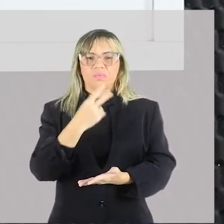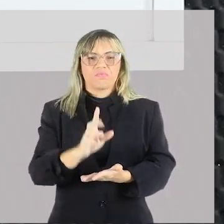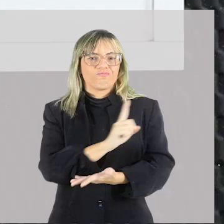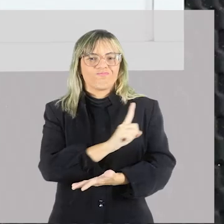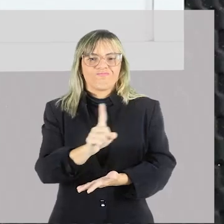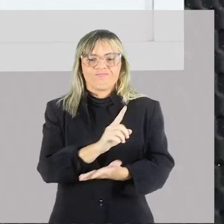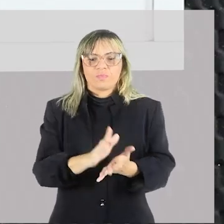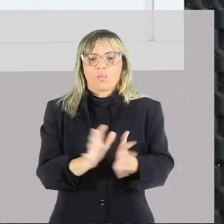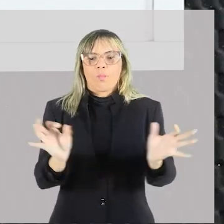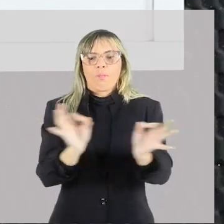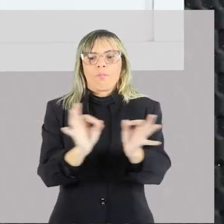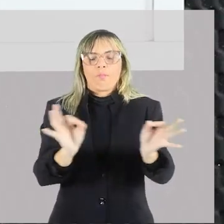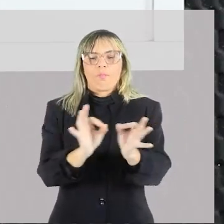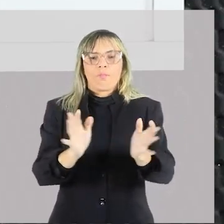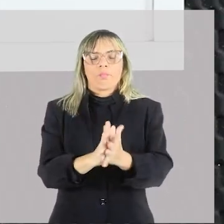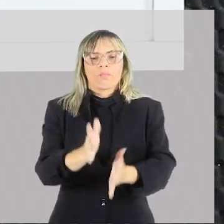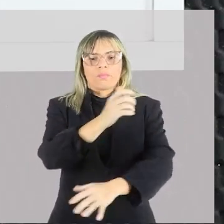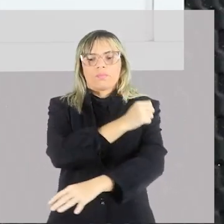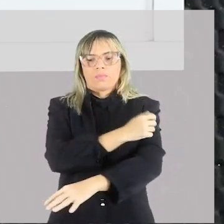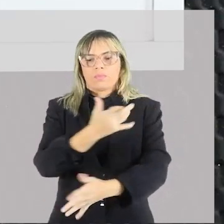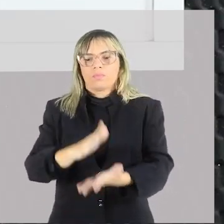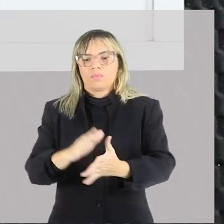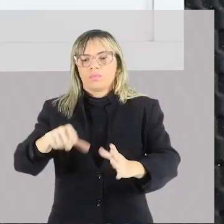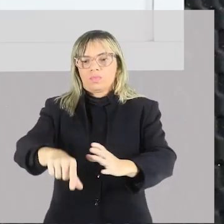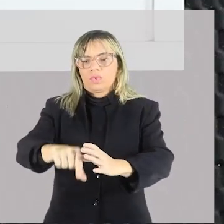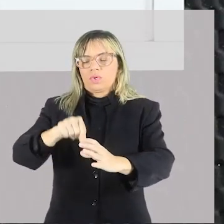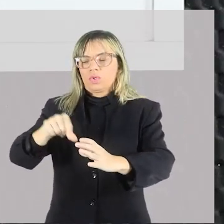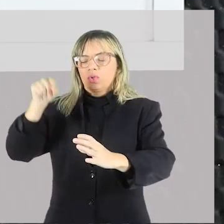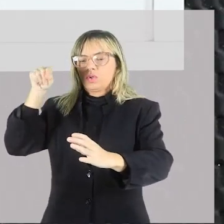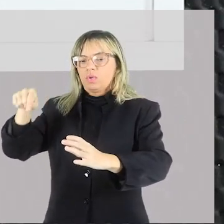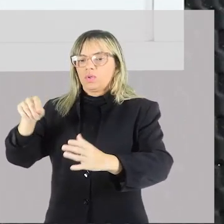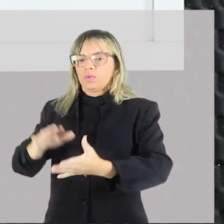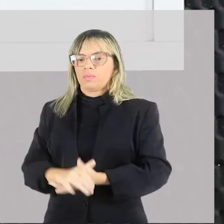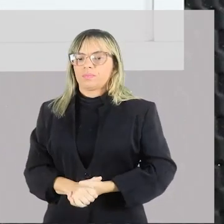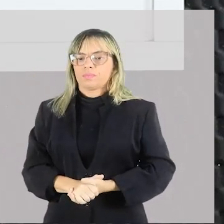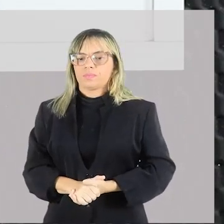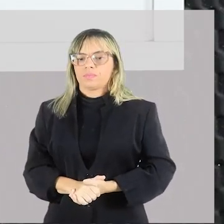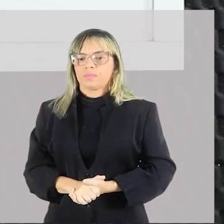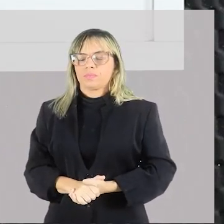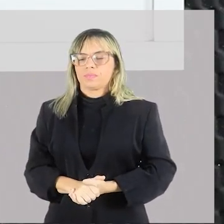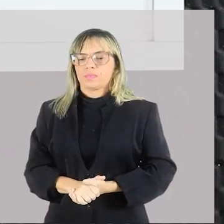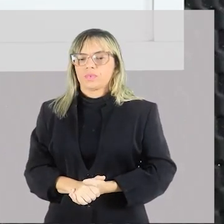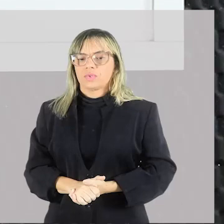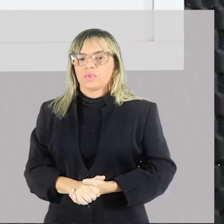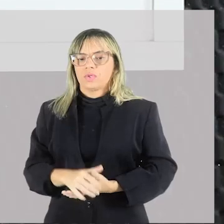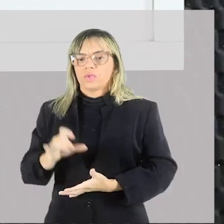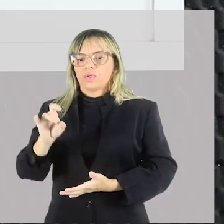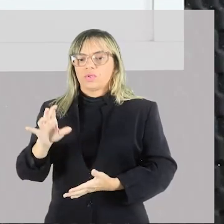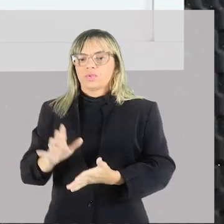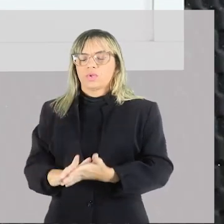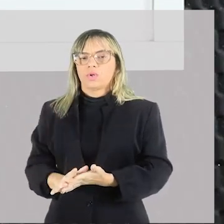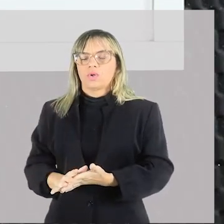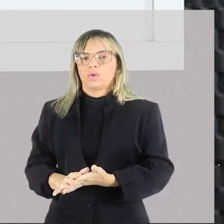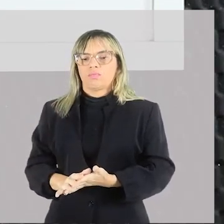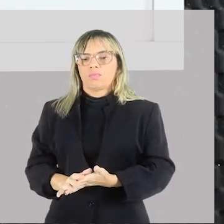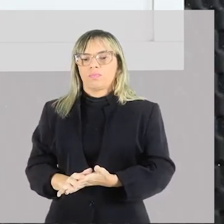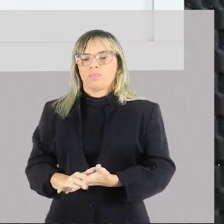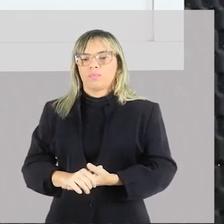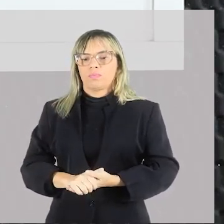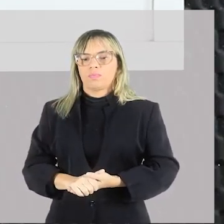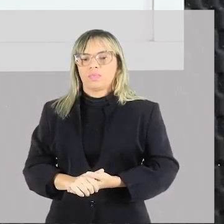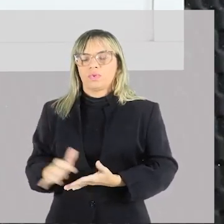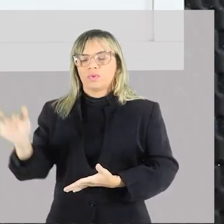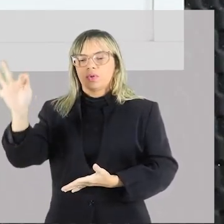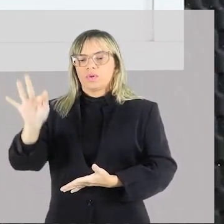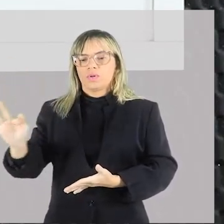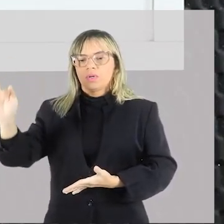sorteio ele vai ser feito apenas aqui ó com essas 600 pessoas ele não